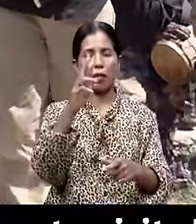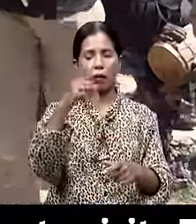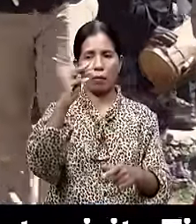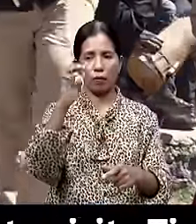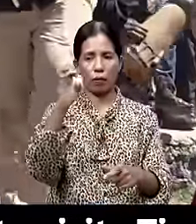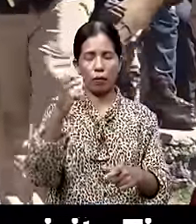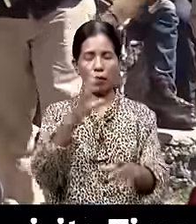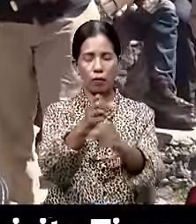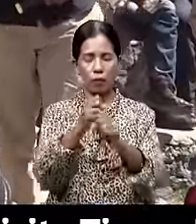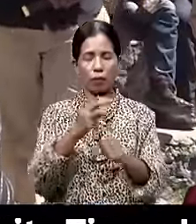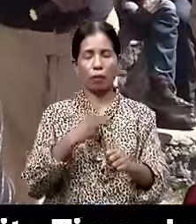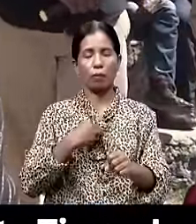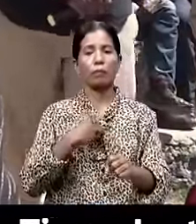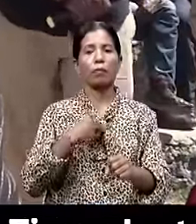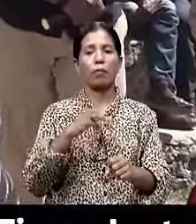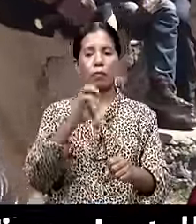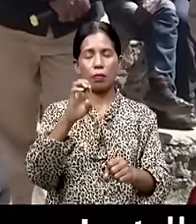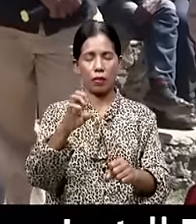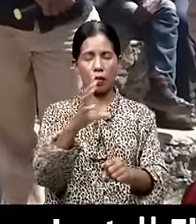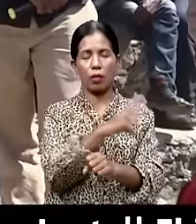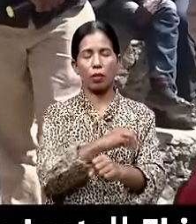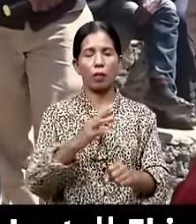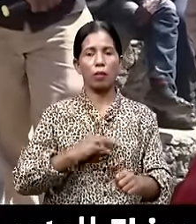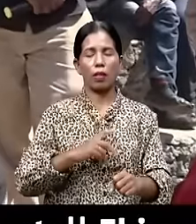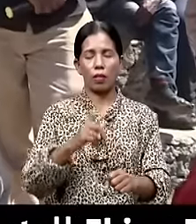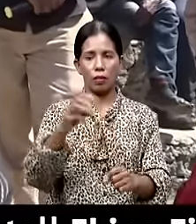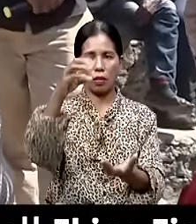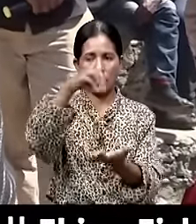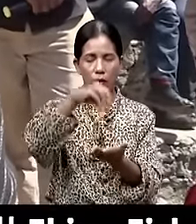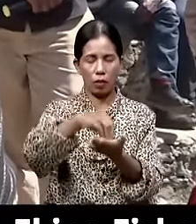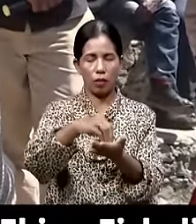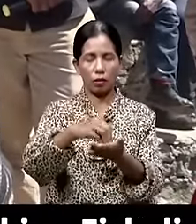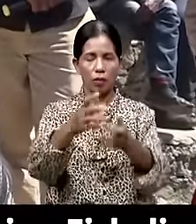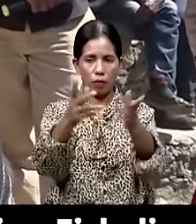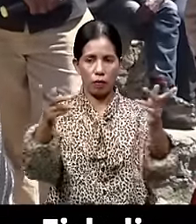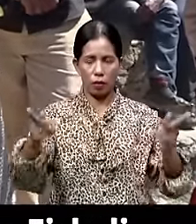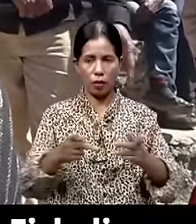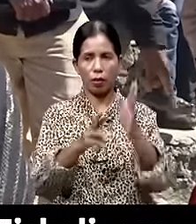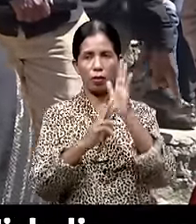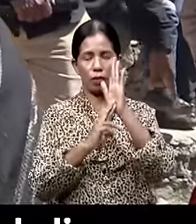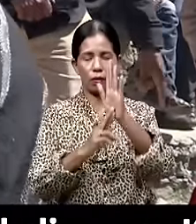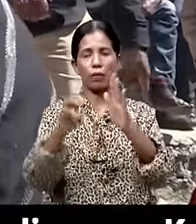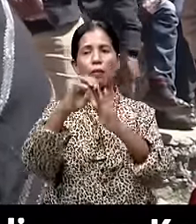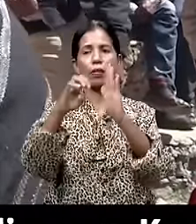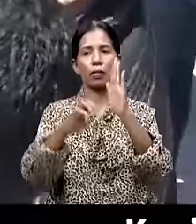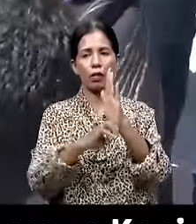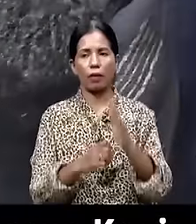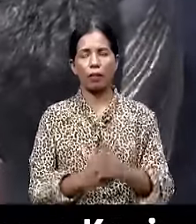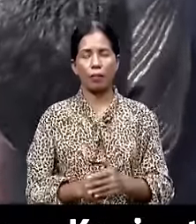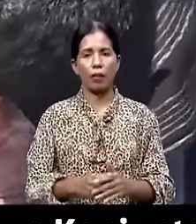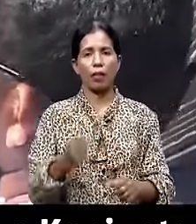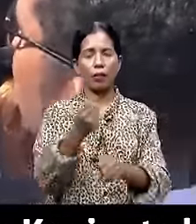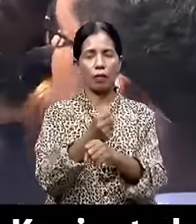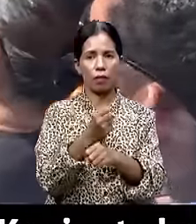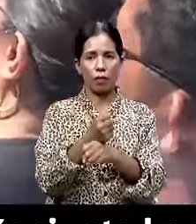fotio sima visi o mana tutu. A tutau ia monumento representação do estado. Fato com mármore